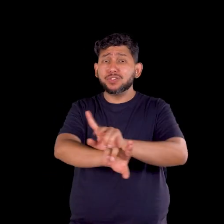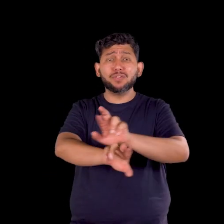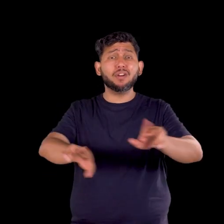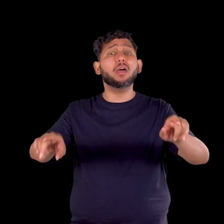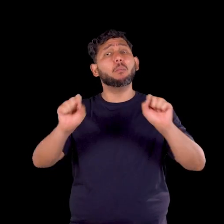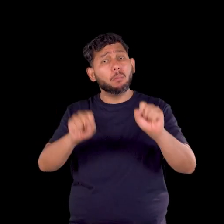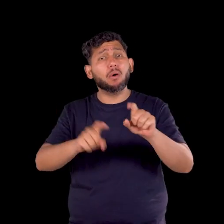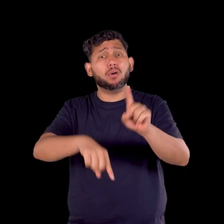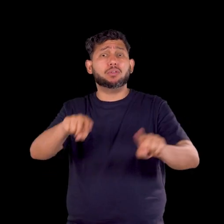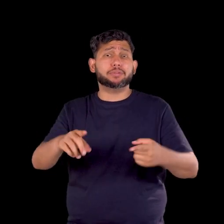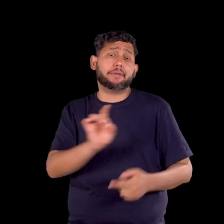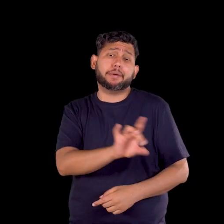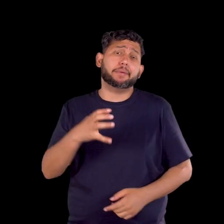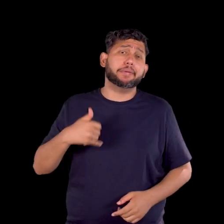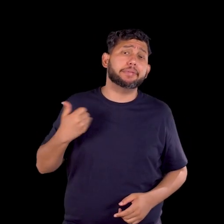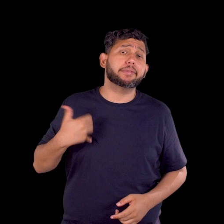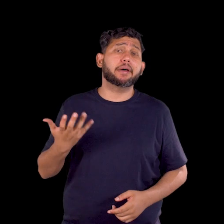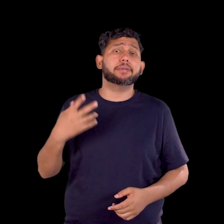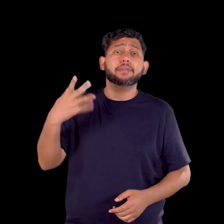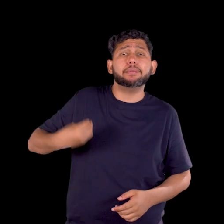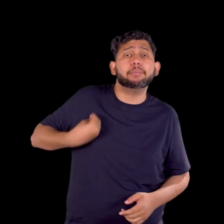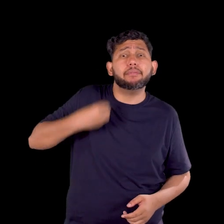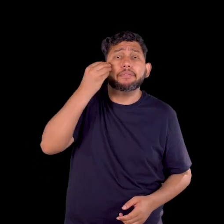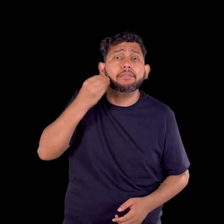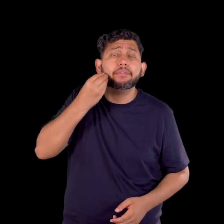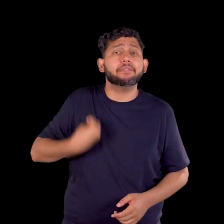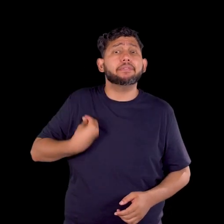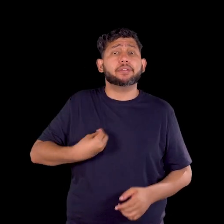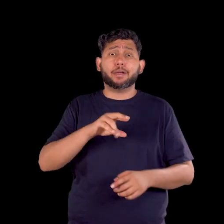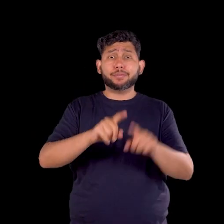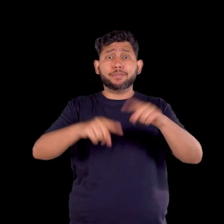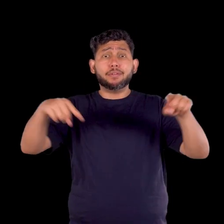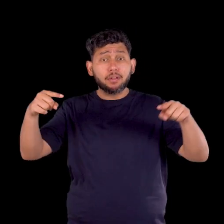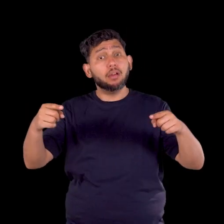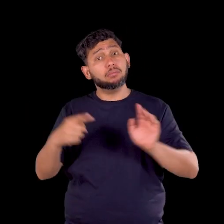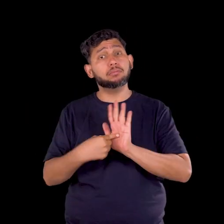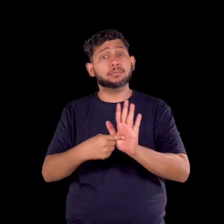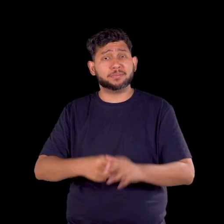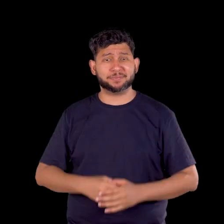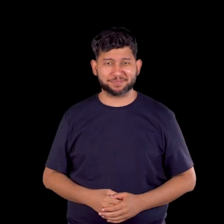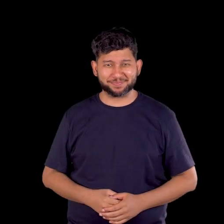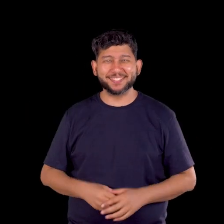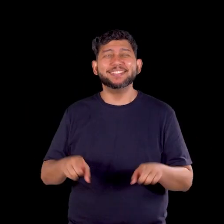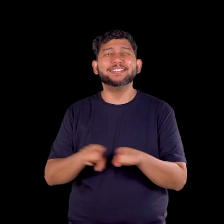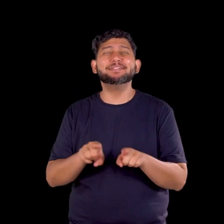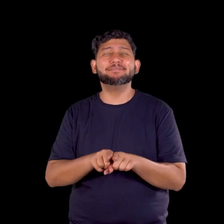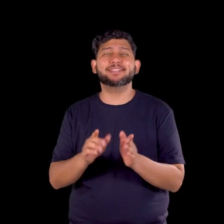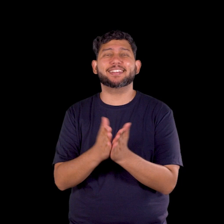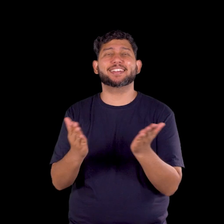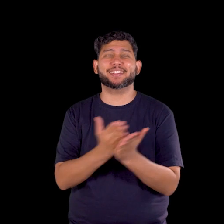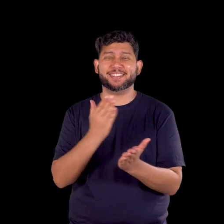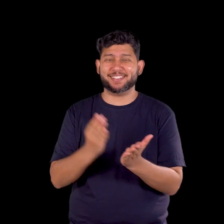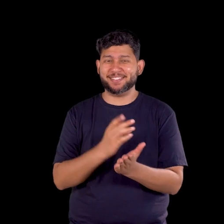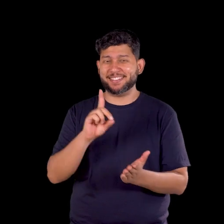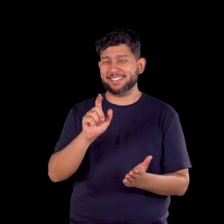com idades e vivências diferentes. O quarto material é o livro em formato Daisy,